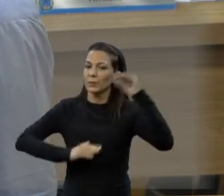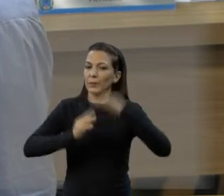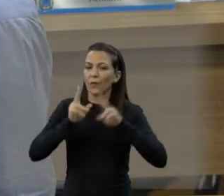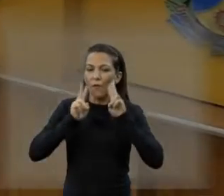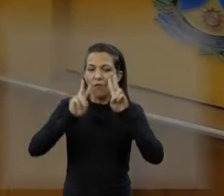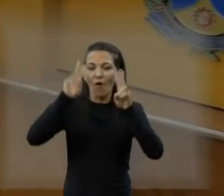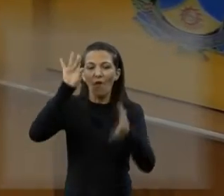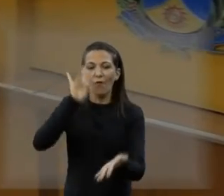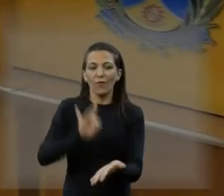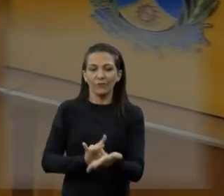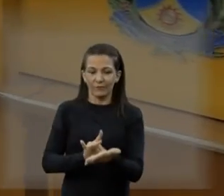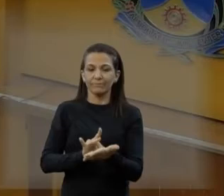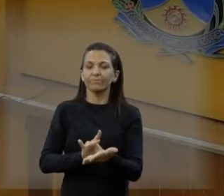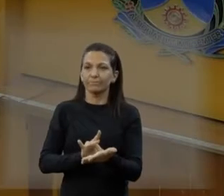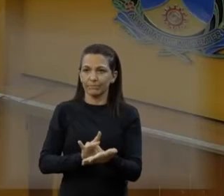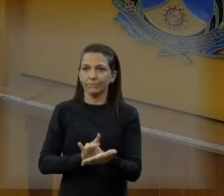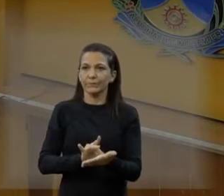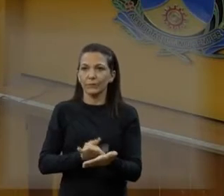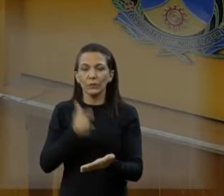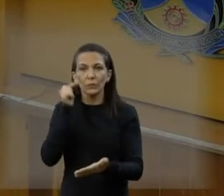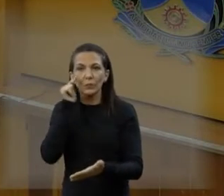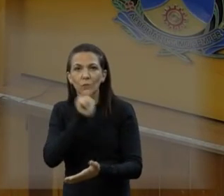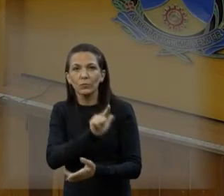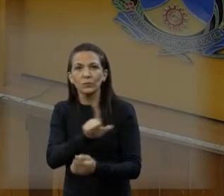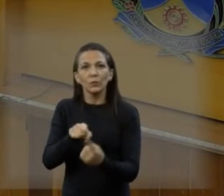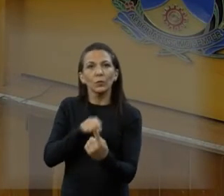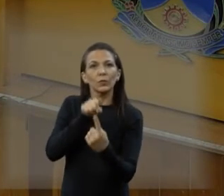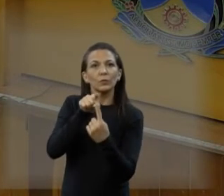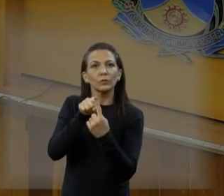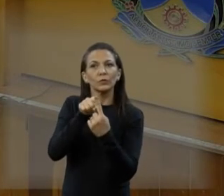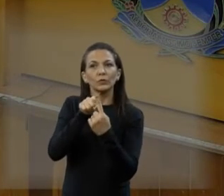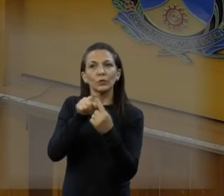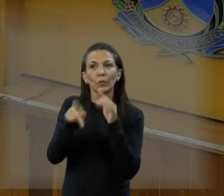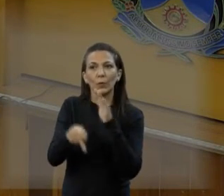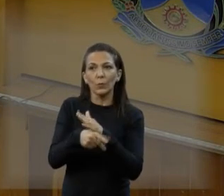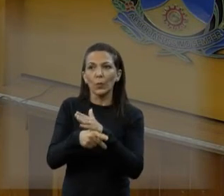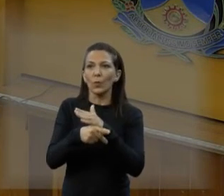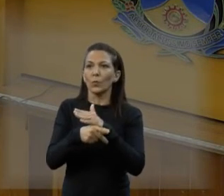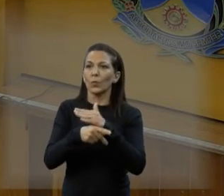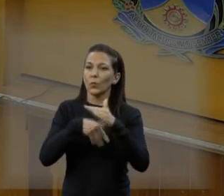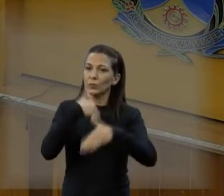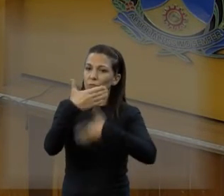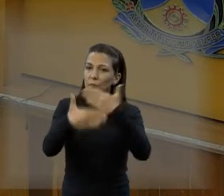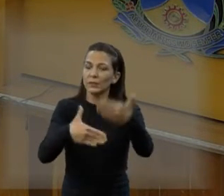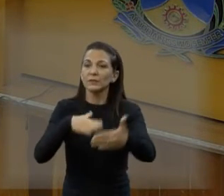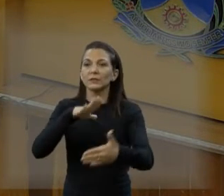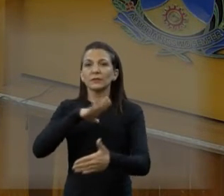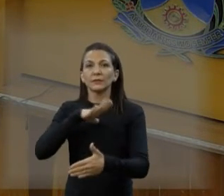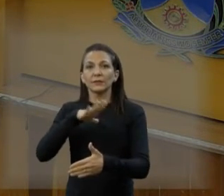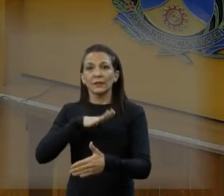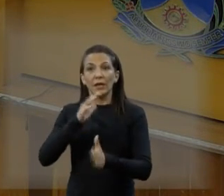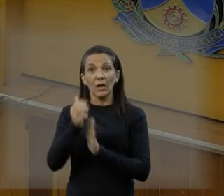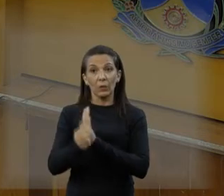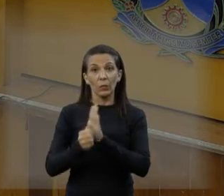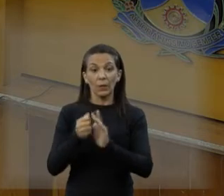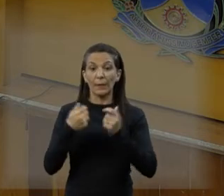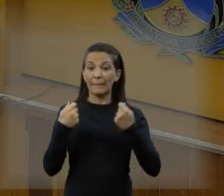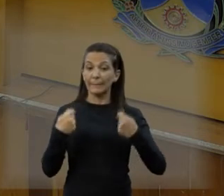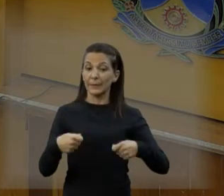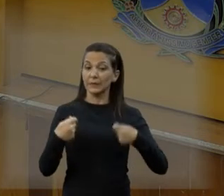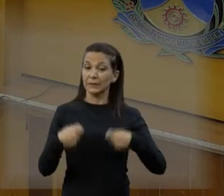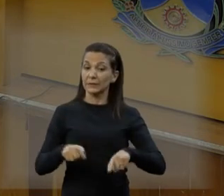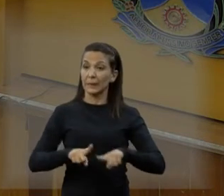na nossa cidade e que a gente atinja esse padrão de desenvolvimento urbano que era para não só